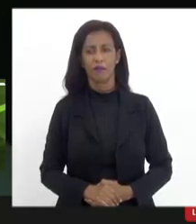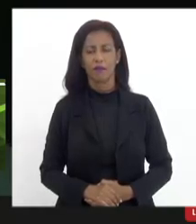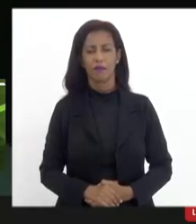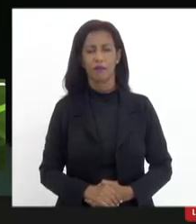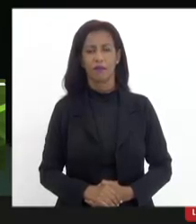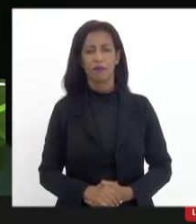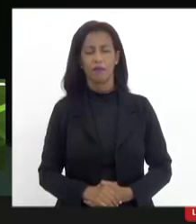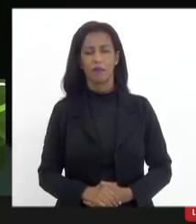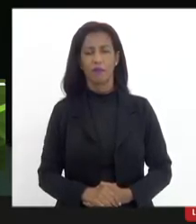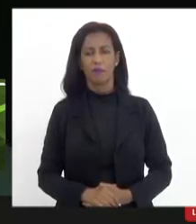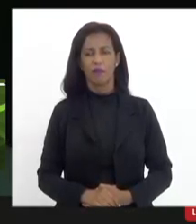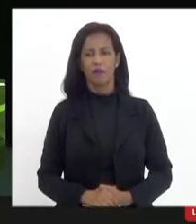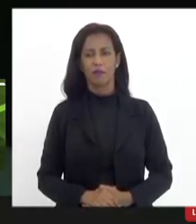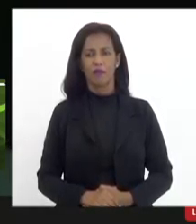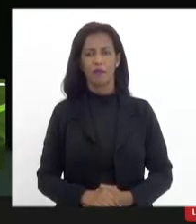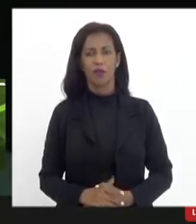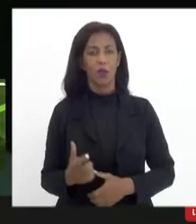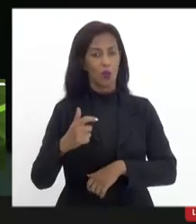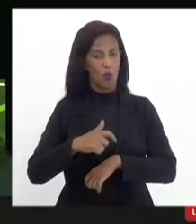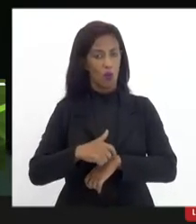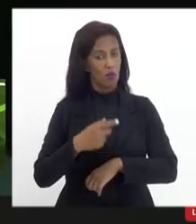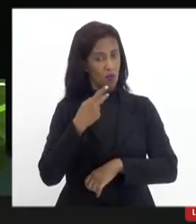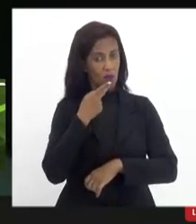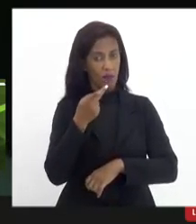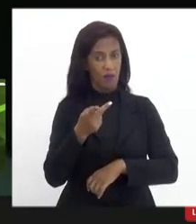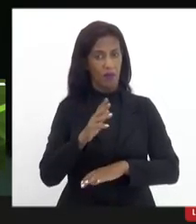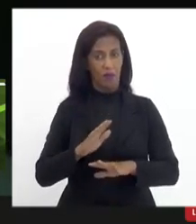Nesse momento, essa é a minha fala.